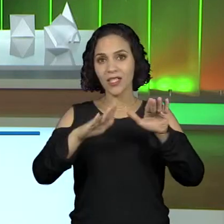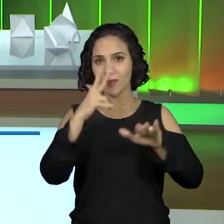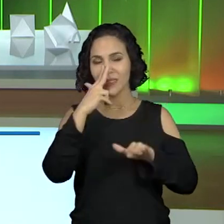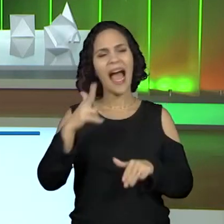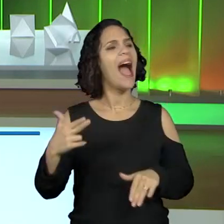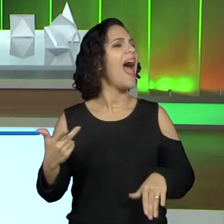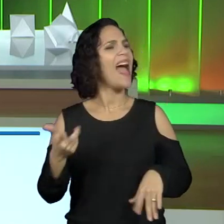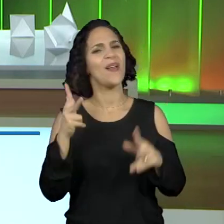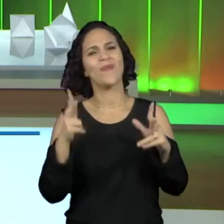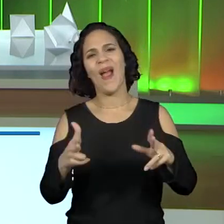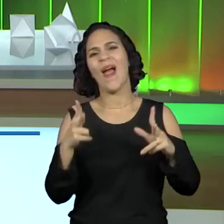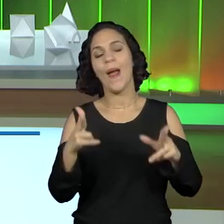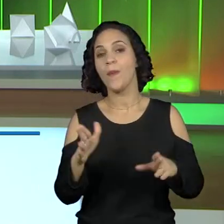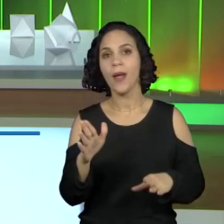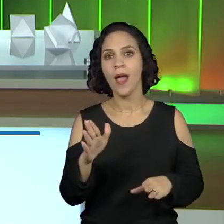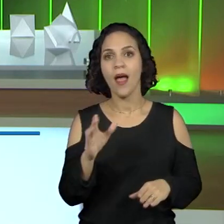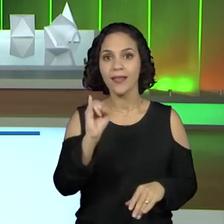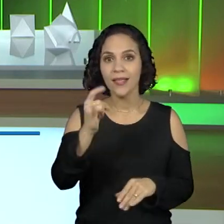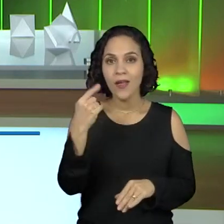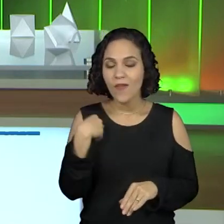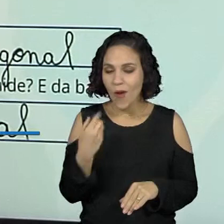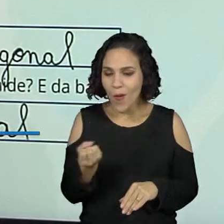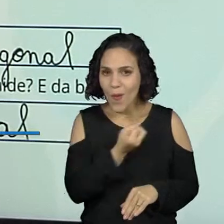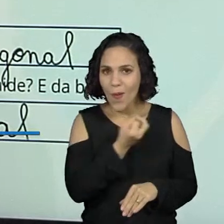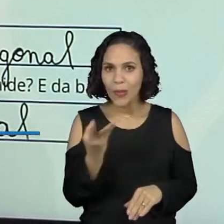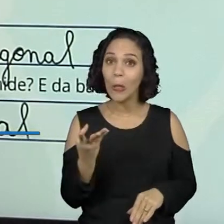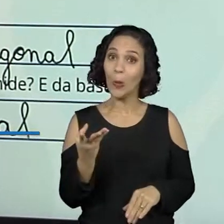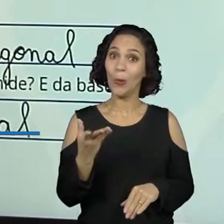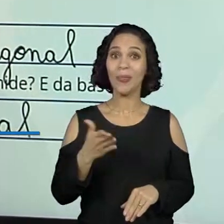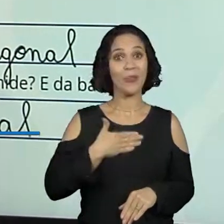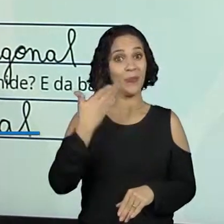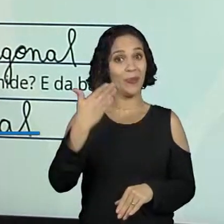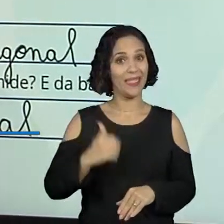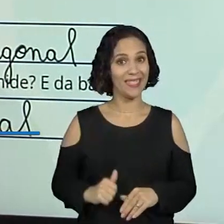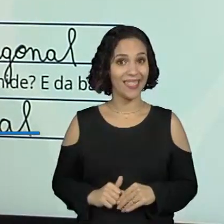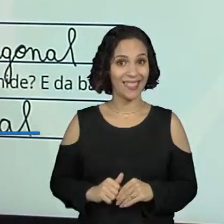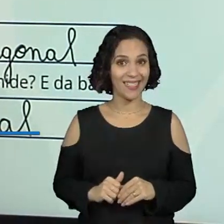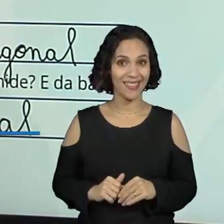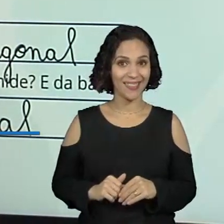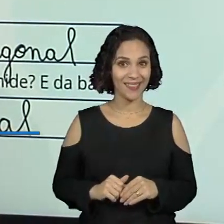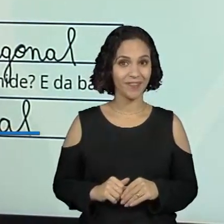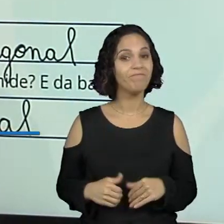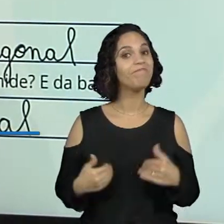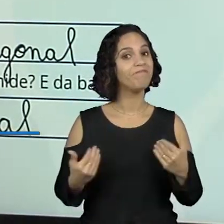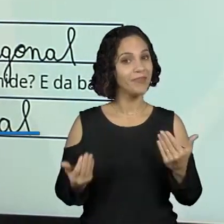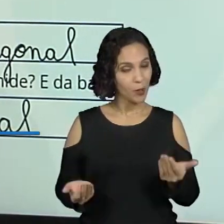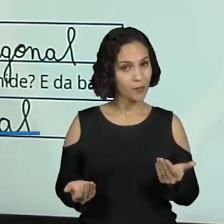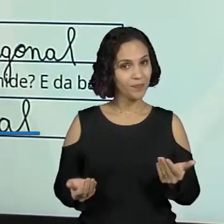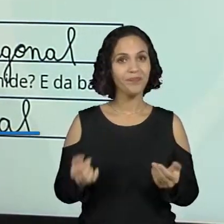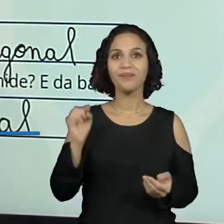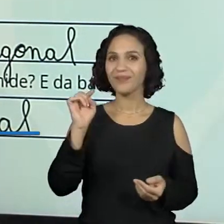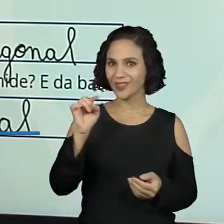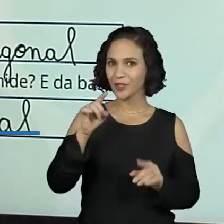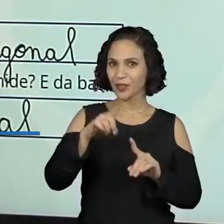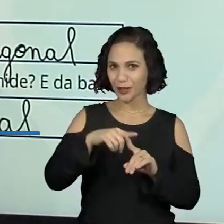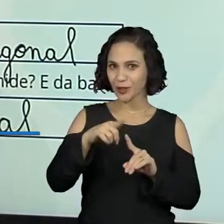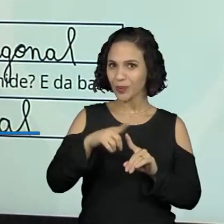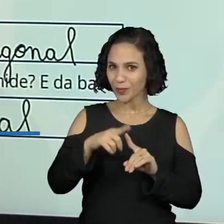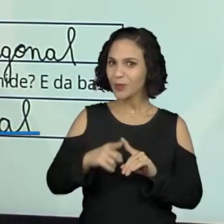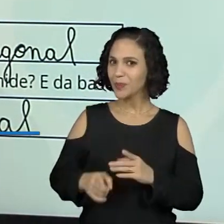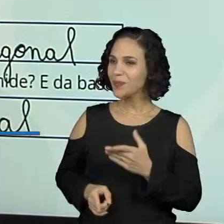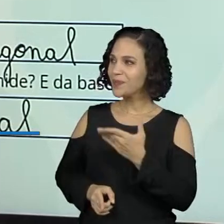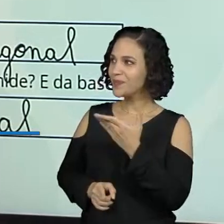mesma coisa, mas ao contar os lados a gente pode ter uma surpresa. Então, essa pirâmide que está na minha